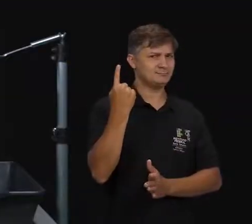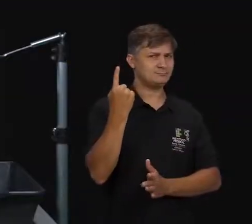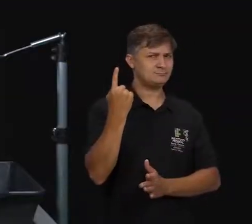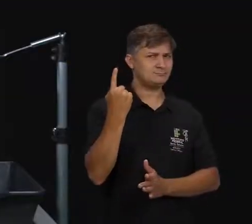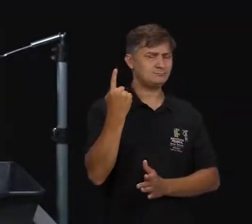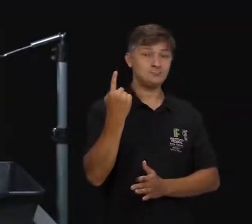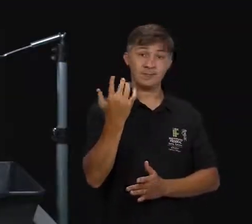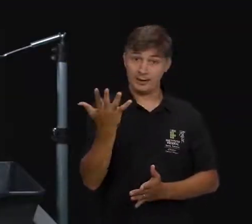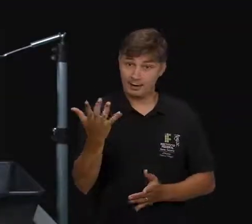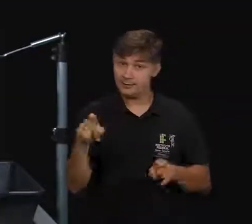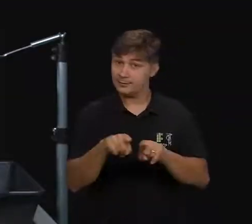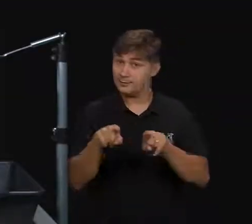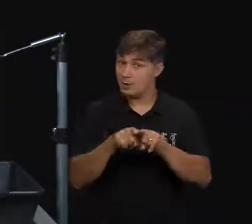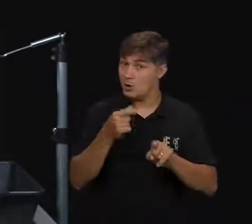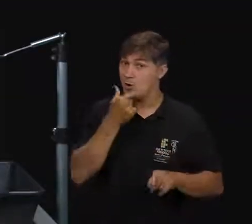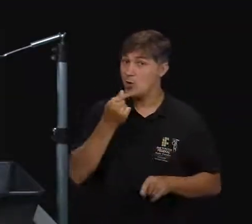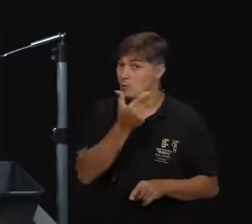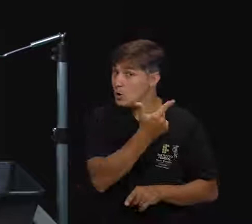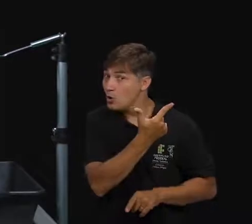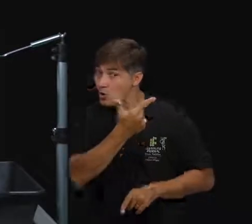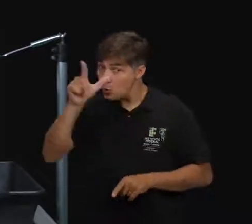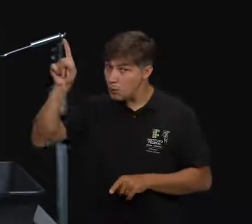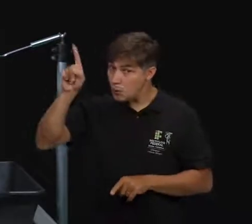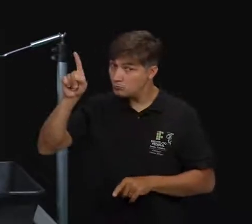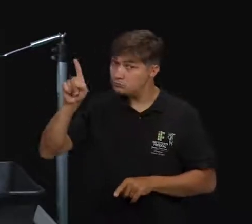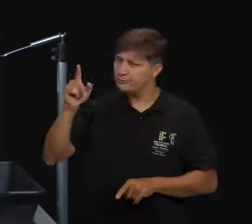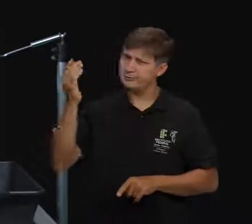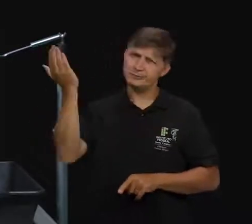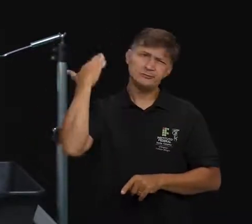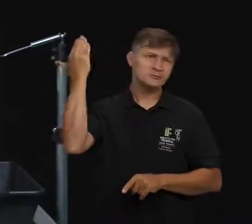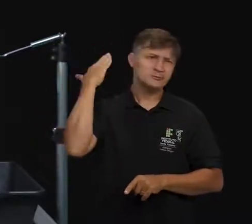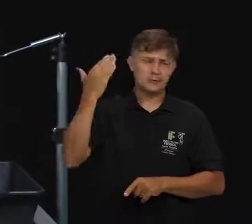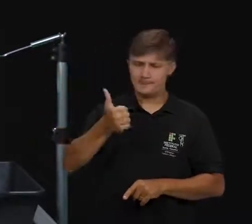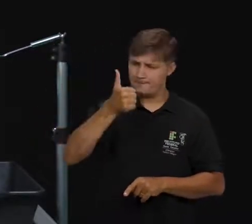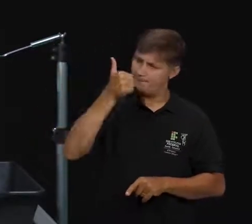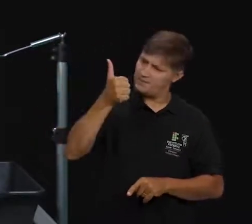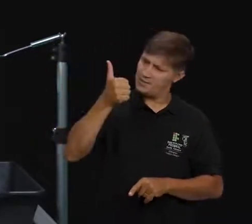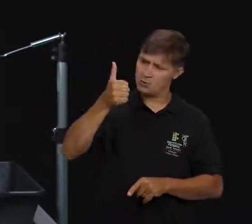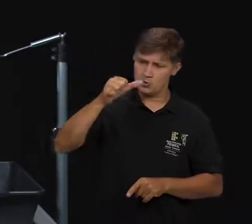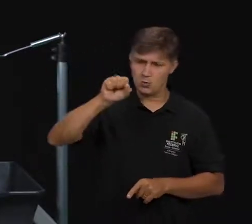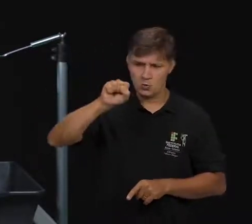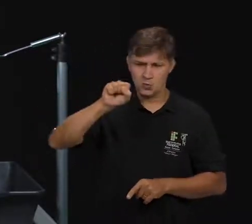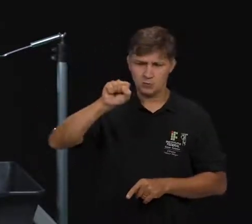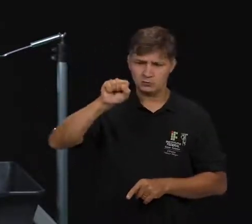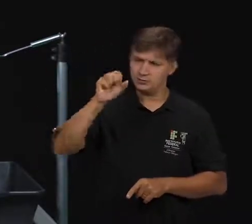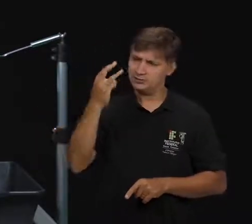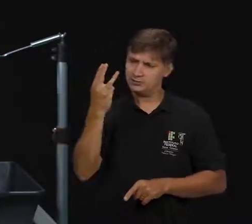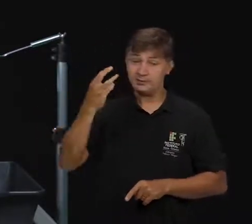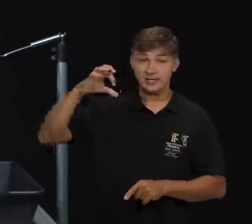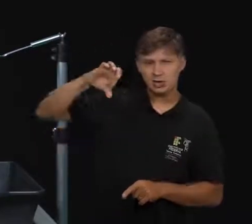isso. Agora, quem que tem o grande destaque é um senhor já, né? E isso foi lá em